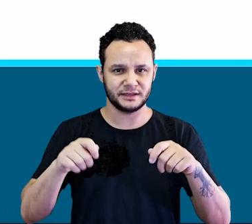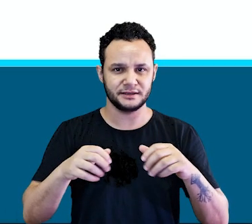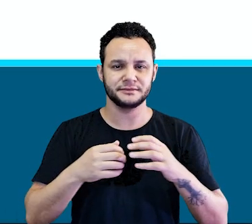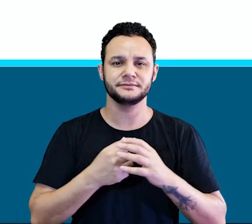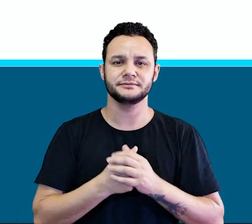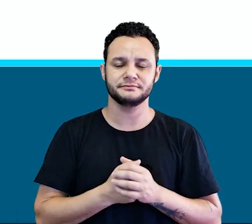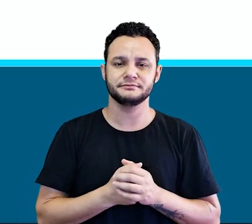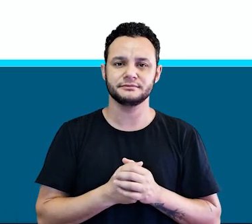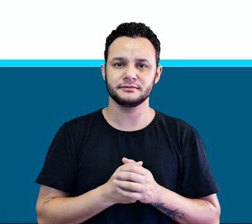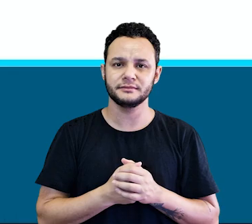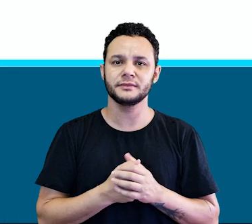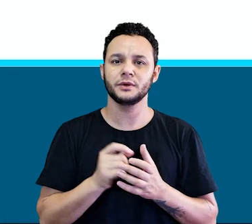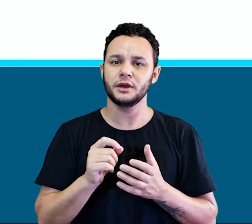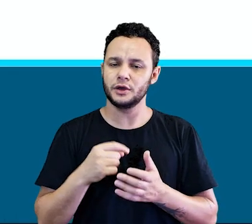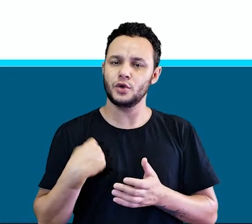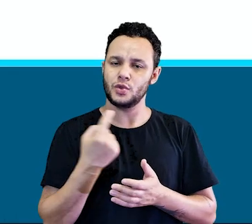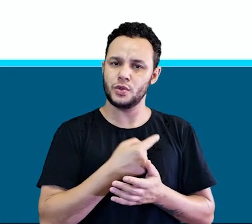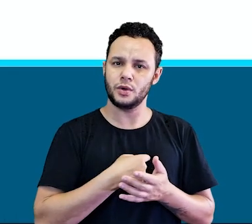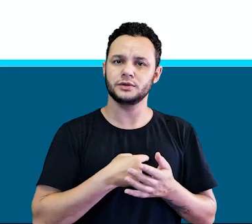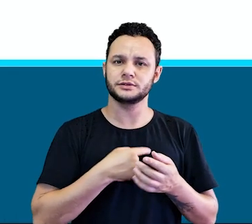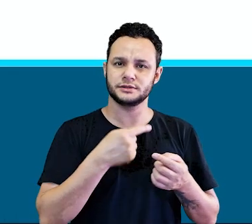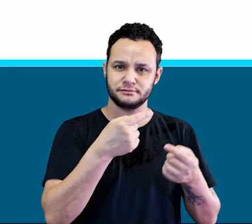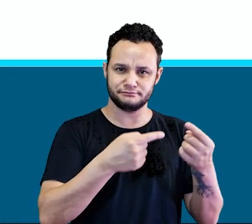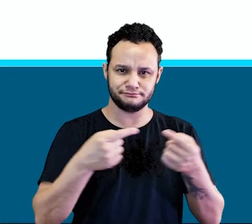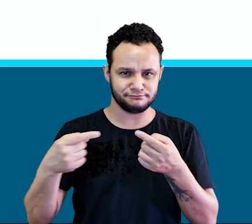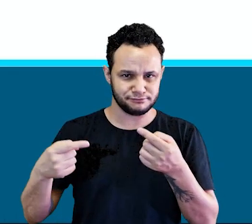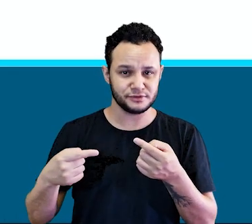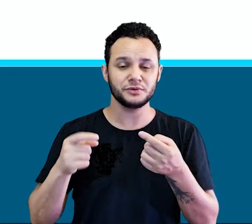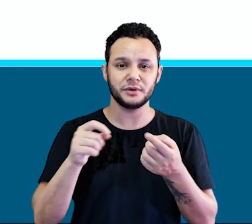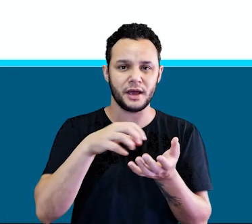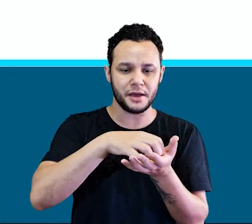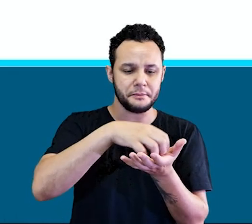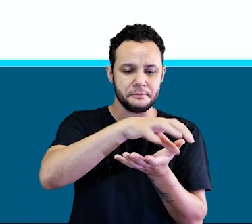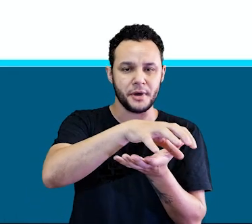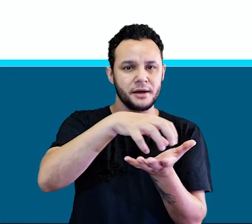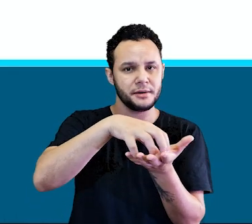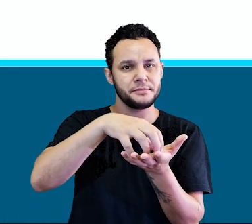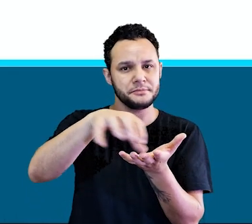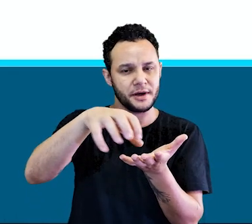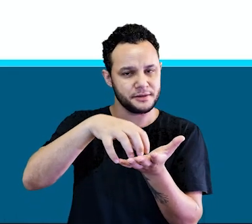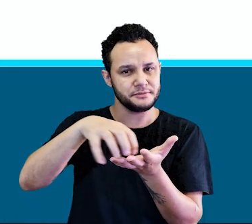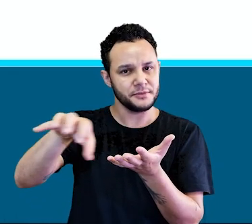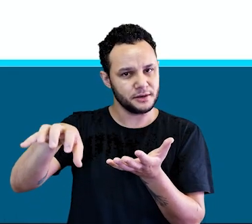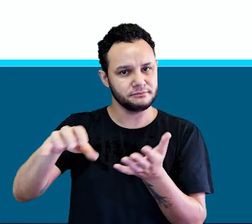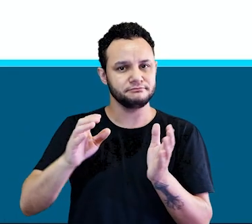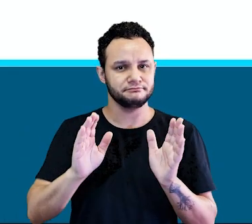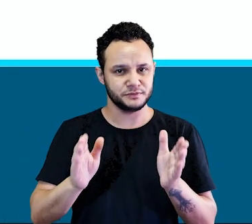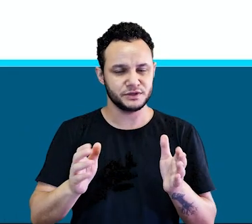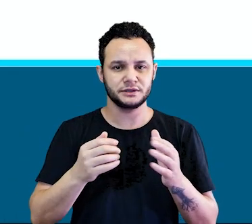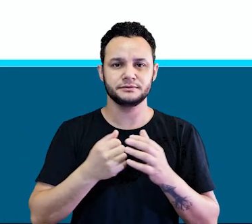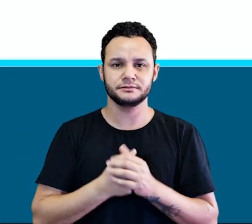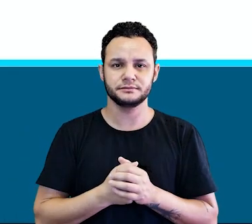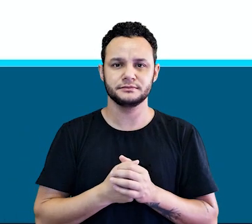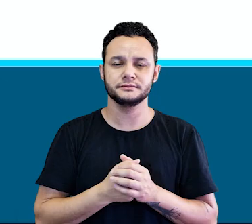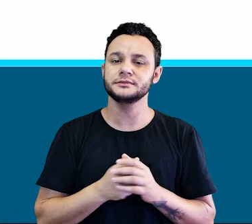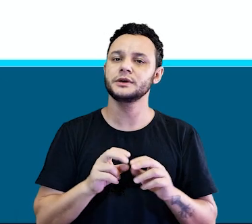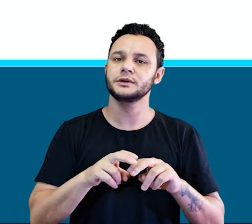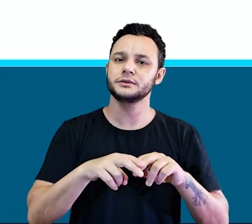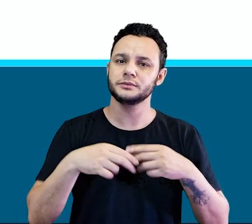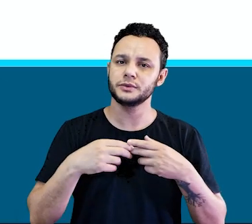essa lógica de organização que a gente tem aqui é o que a gente chama de descentralização, né? E cada